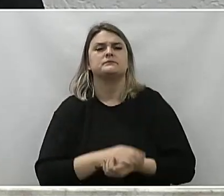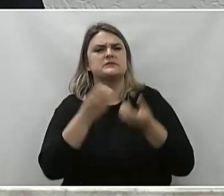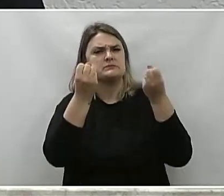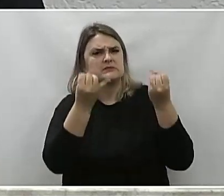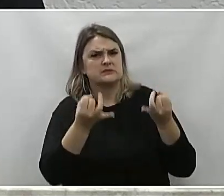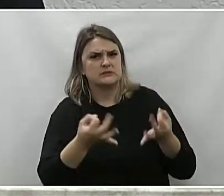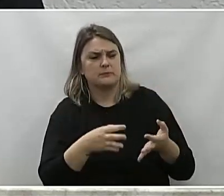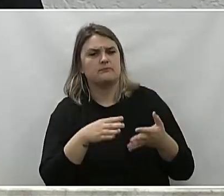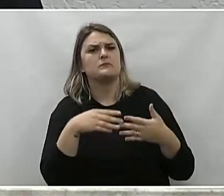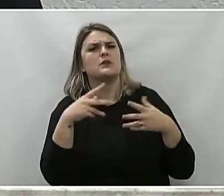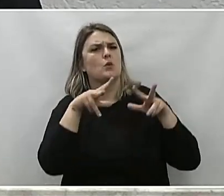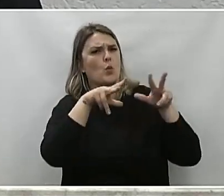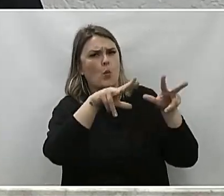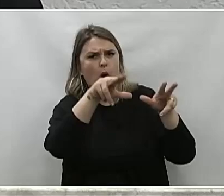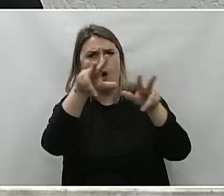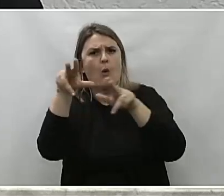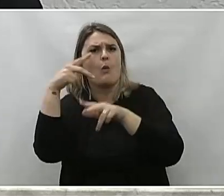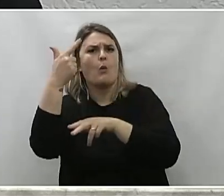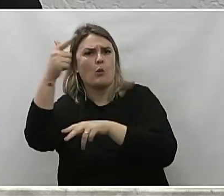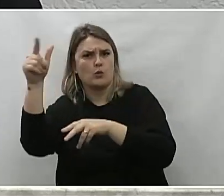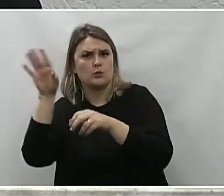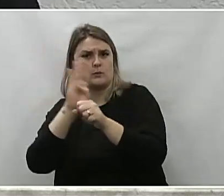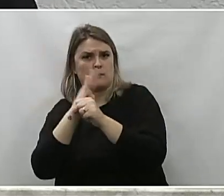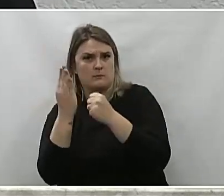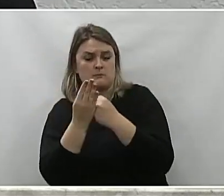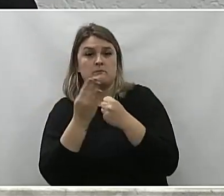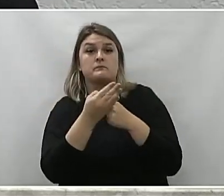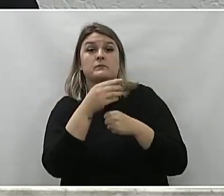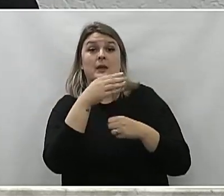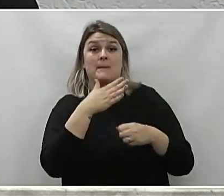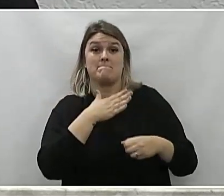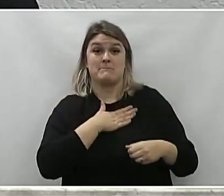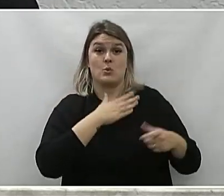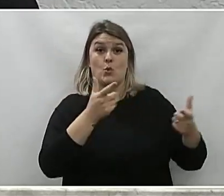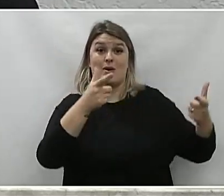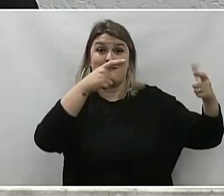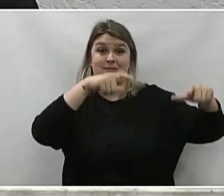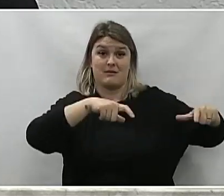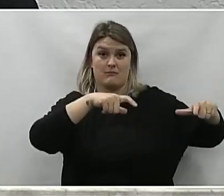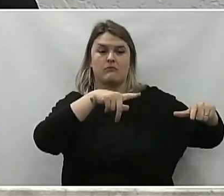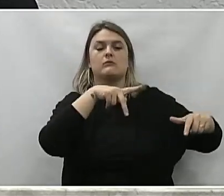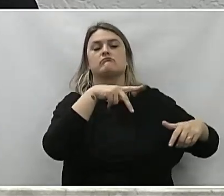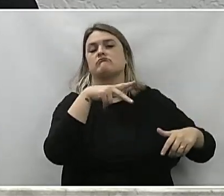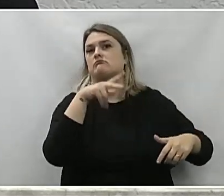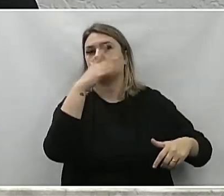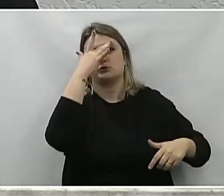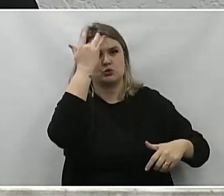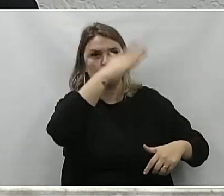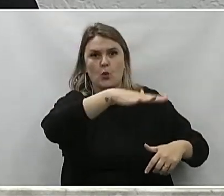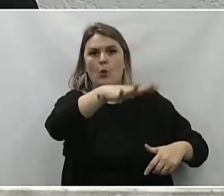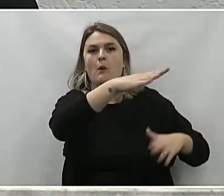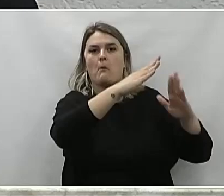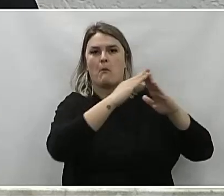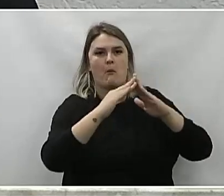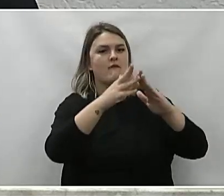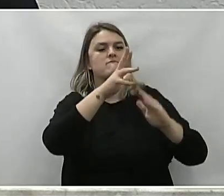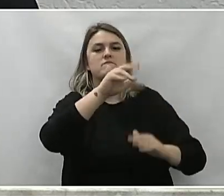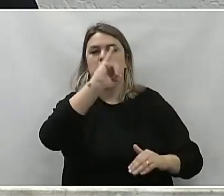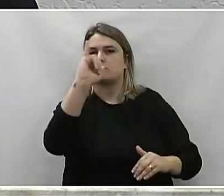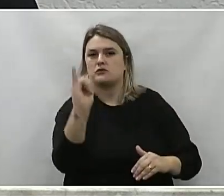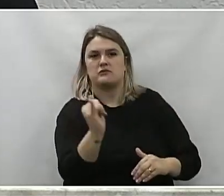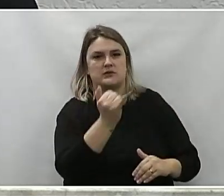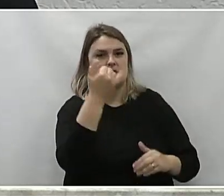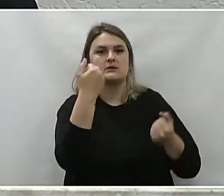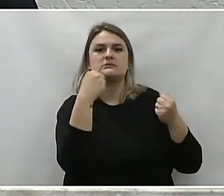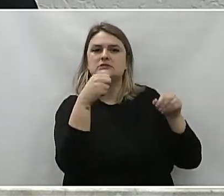tal qual em outros bairros equipamentos públicos servirá para os moradores Daquele bairro que necessitam da mesma atenção